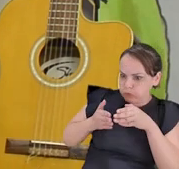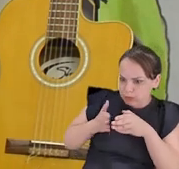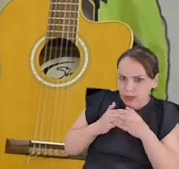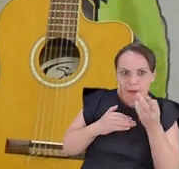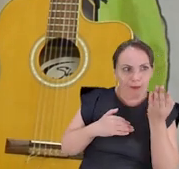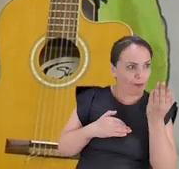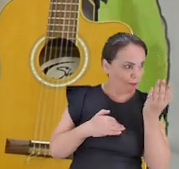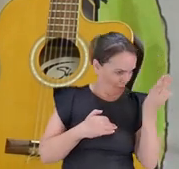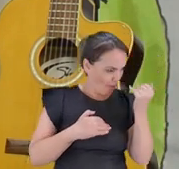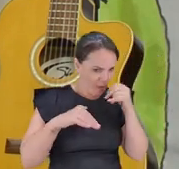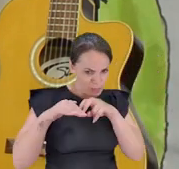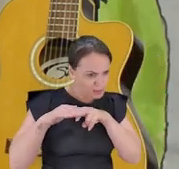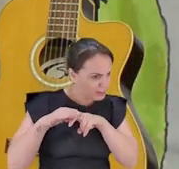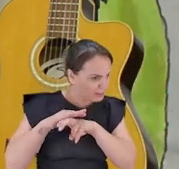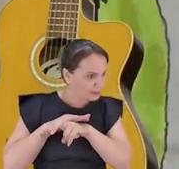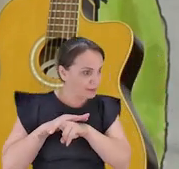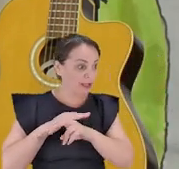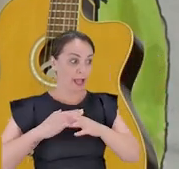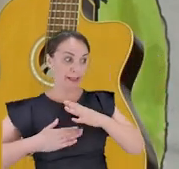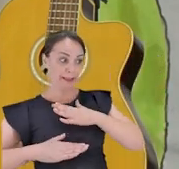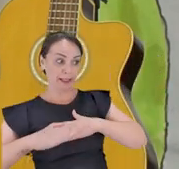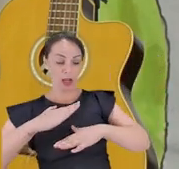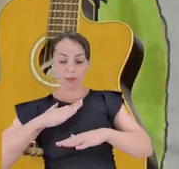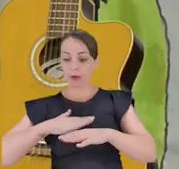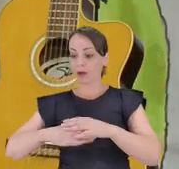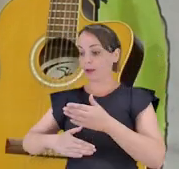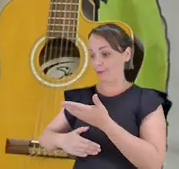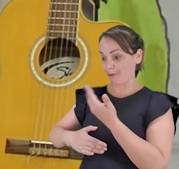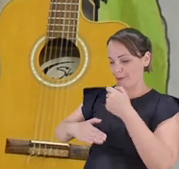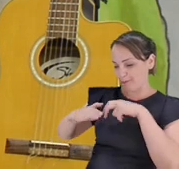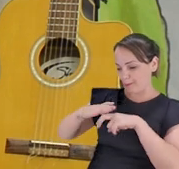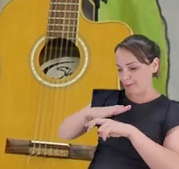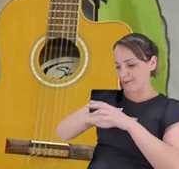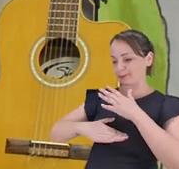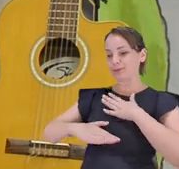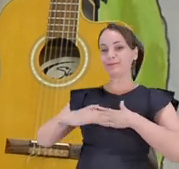Vamos entrar? Vamos entrar? Bem devagar. Bem devagar.